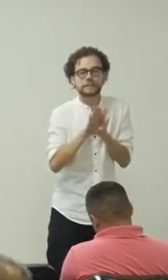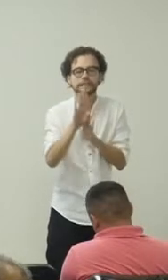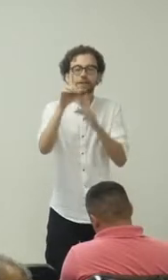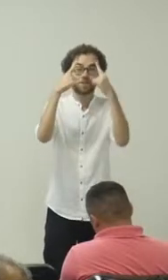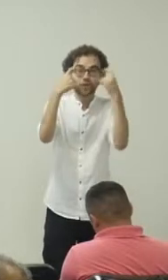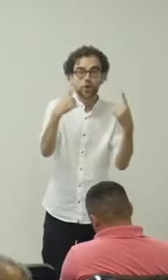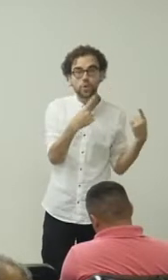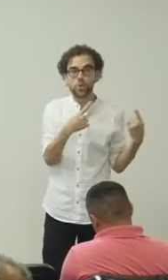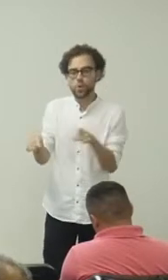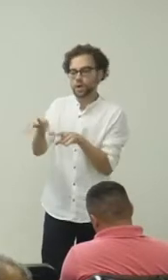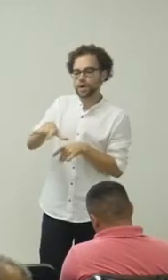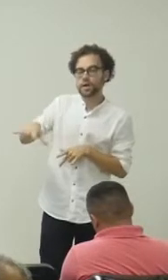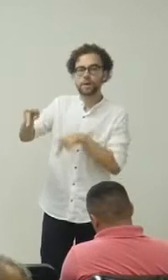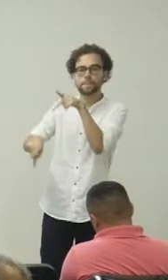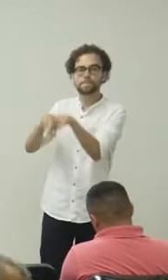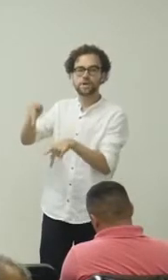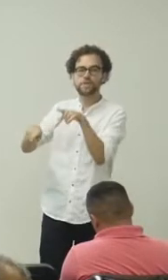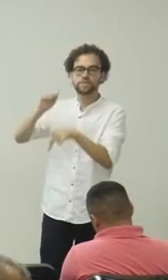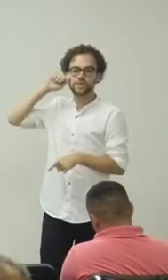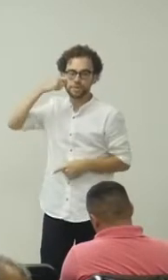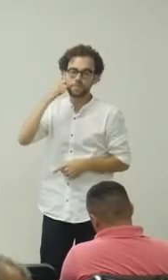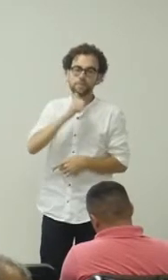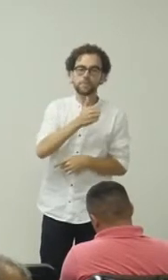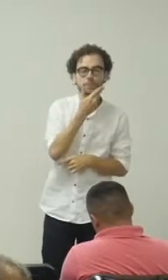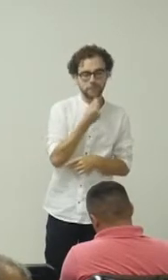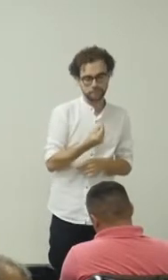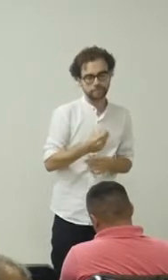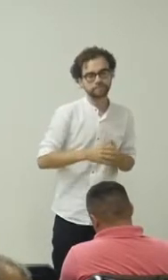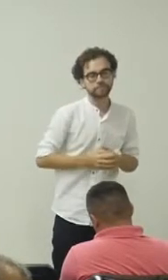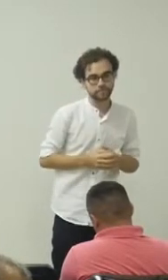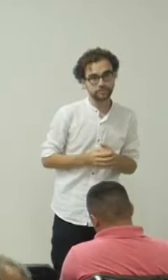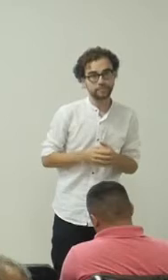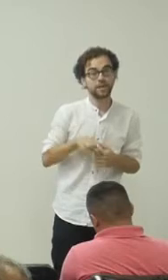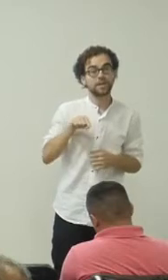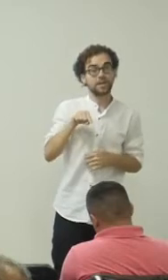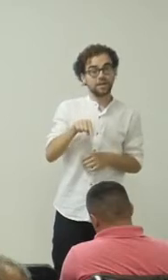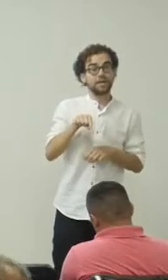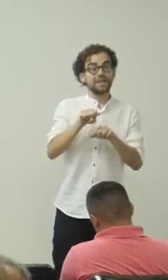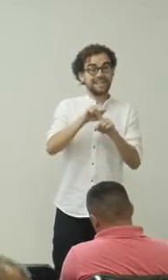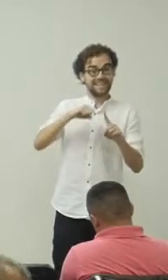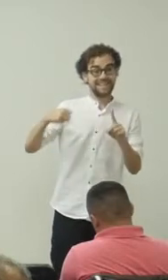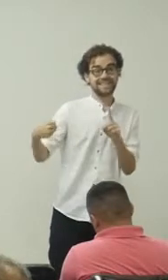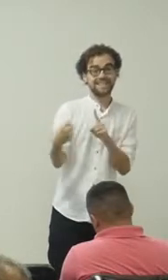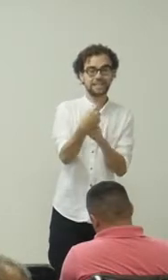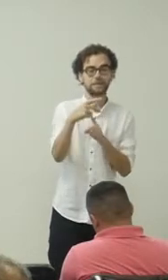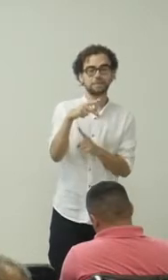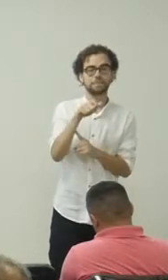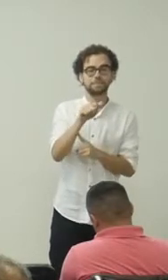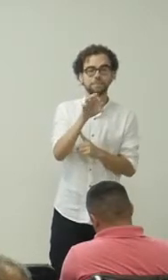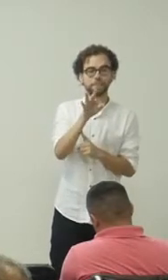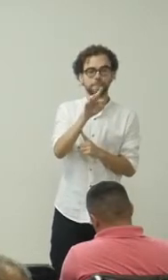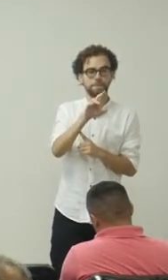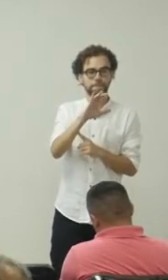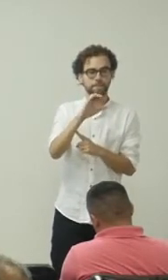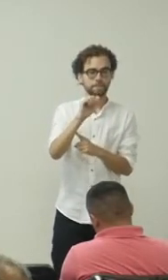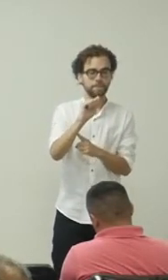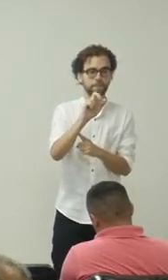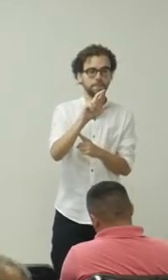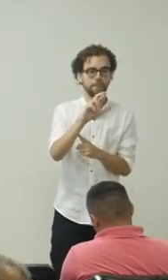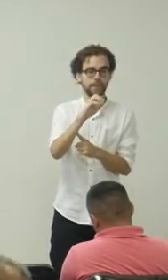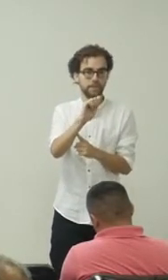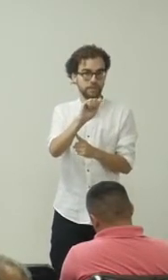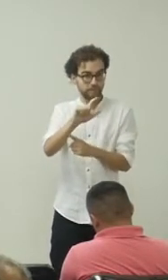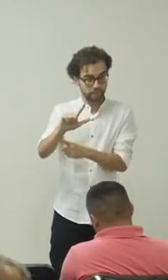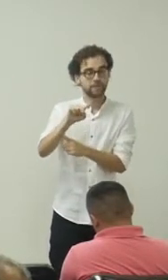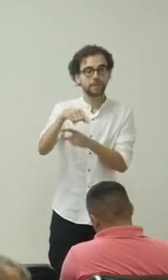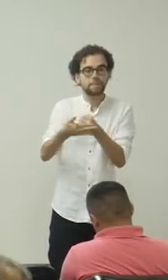contra a população negra, e aí homens e mulheres negros, né? E ela é uma sociedade patriarcal, ou seja, baseada no poder do pai, o poder